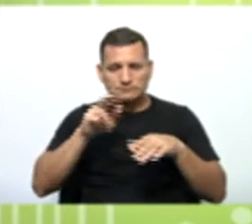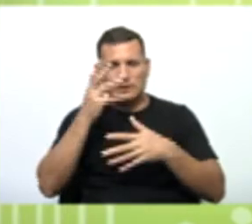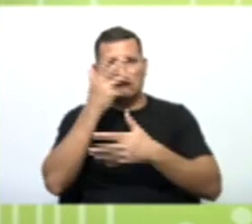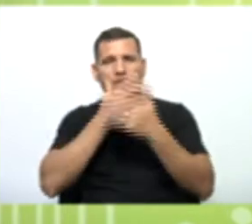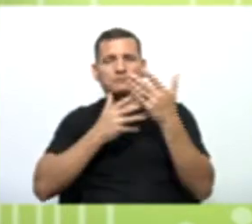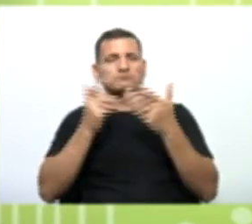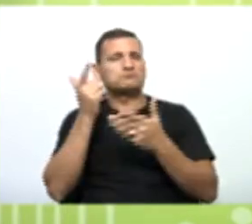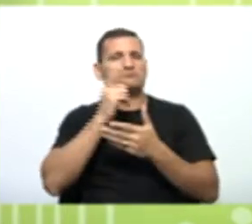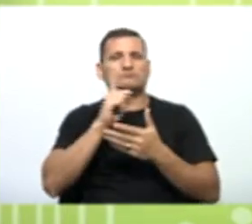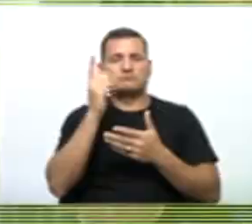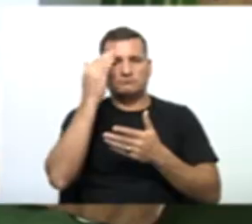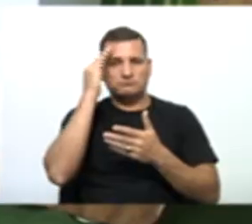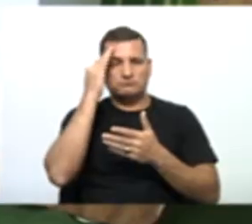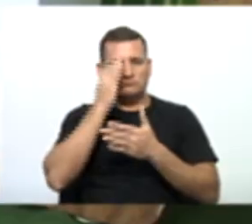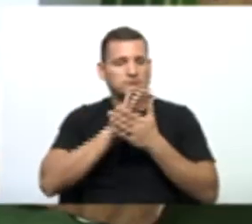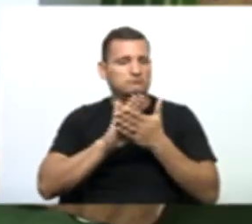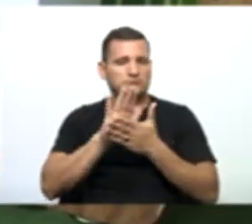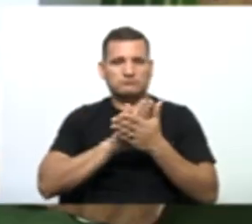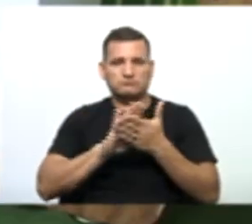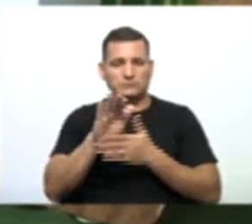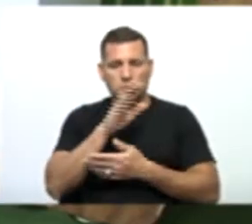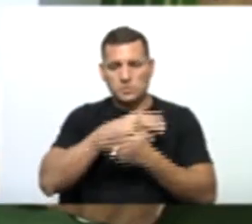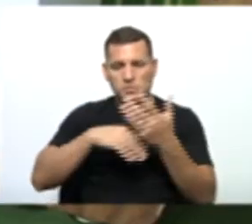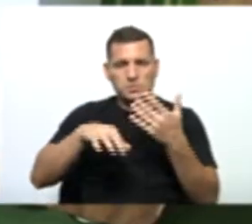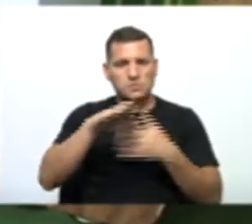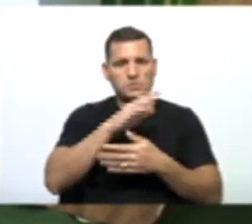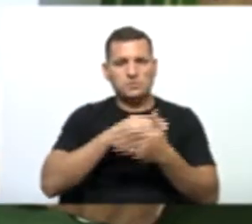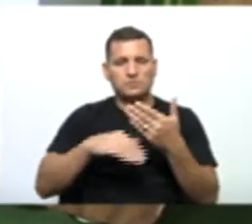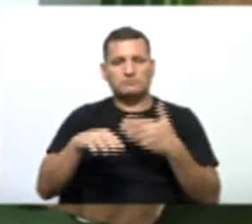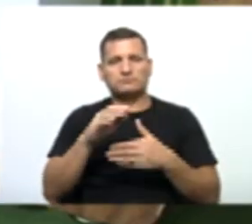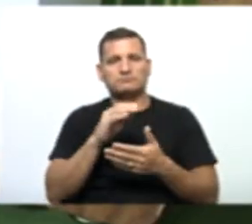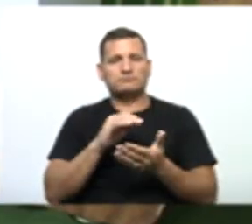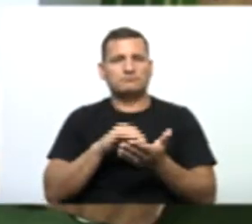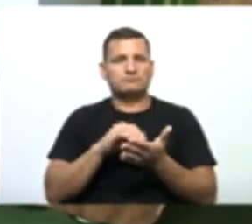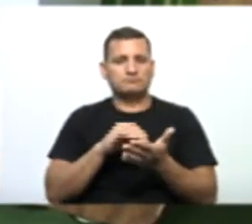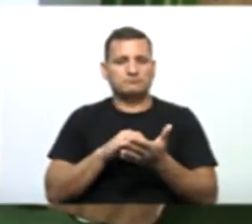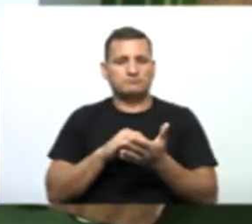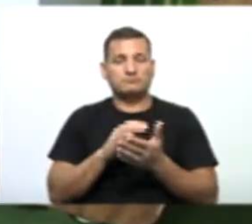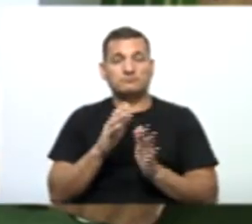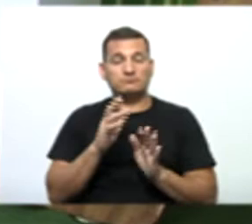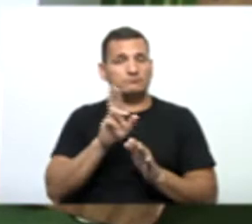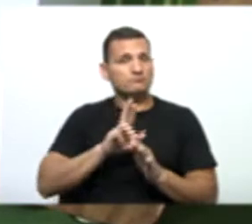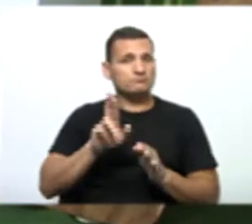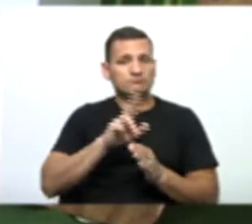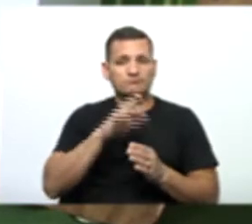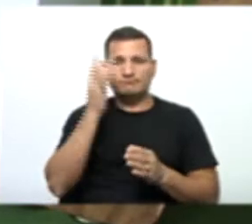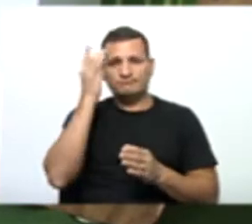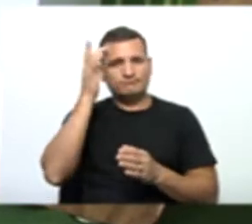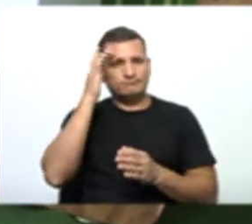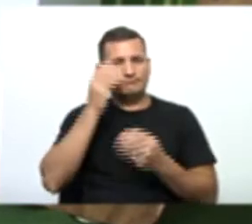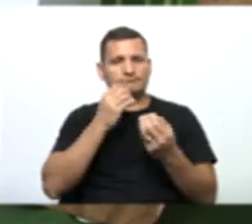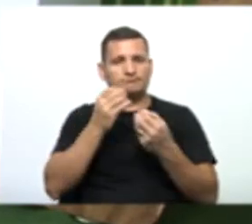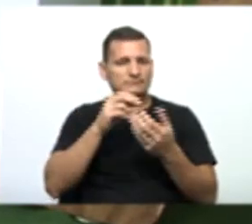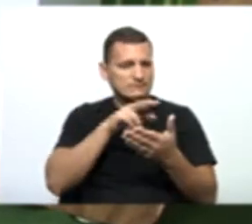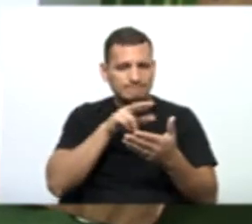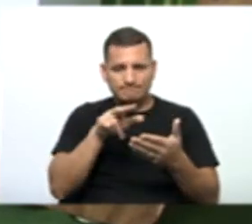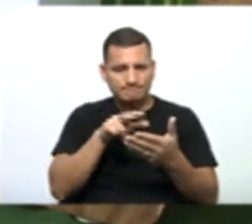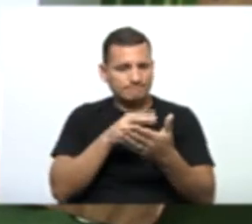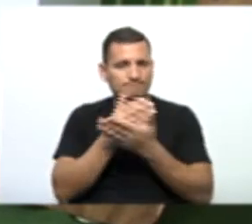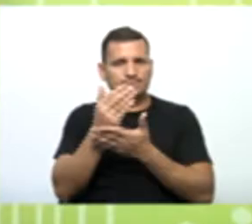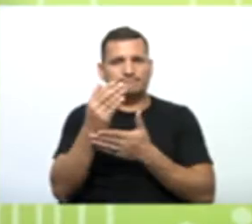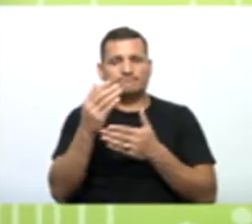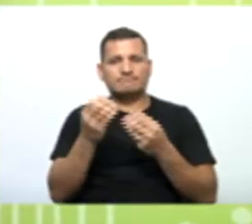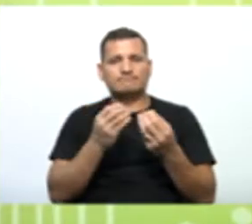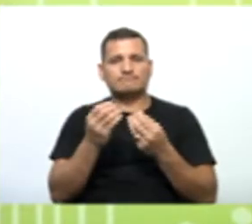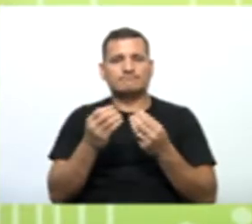E não Exato. consegue. Você fica desorganizado, sem harmonia, e o usuário não sabe nem por onde começar, né? É isso aí. Verdade.